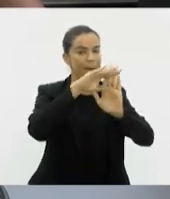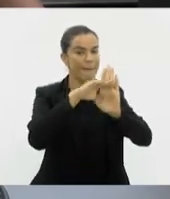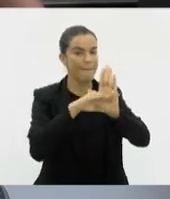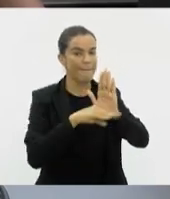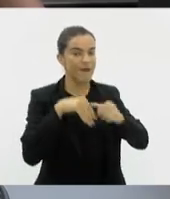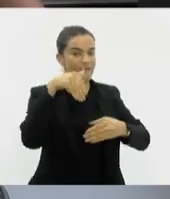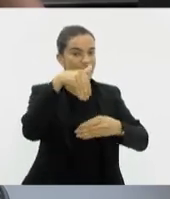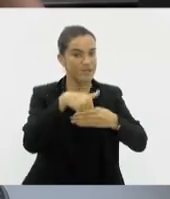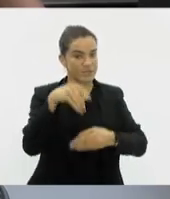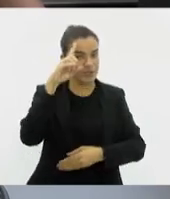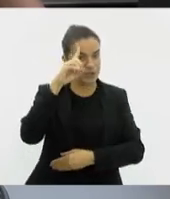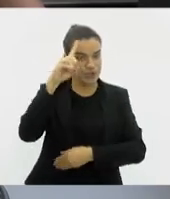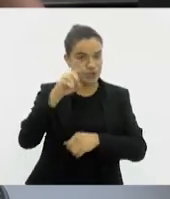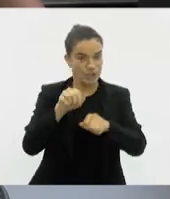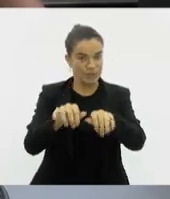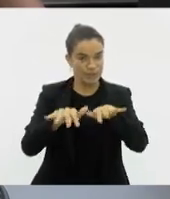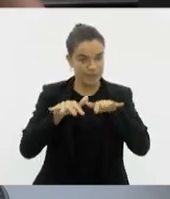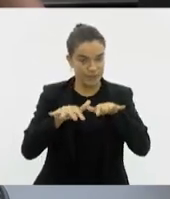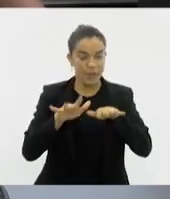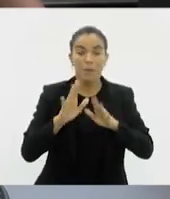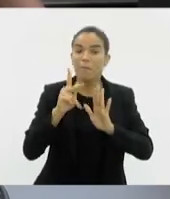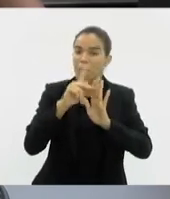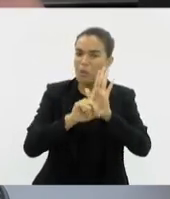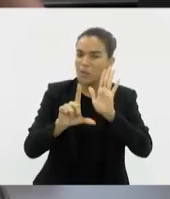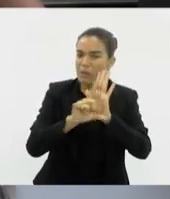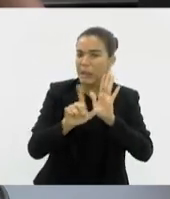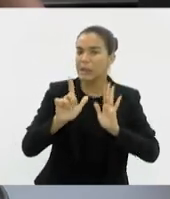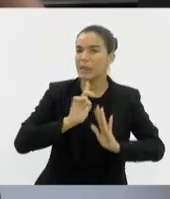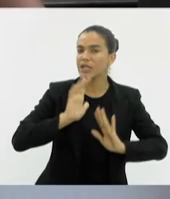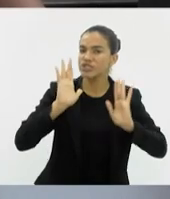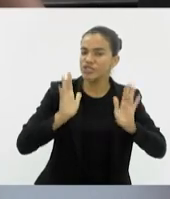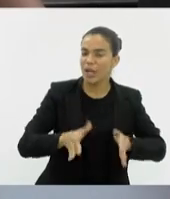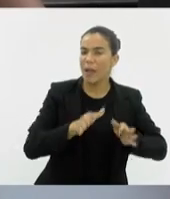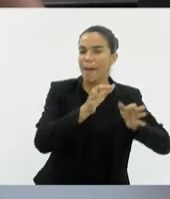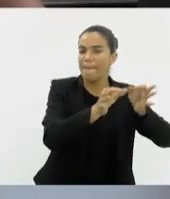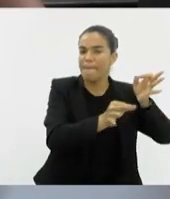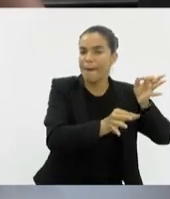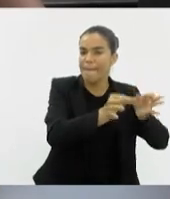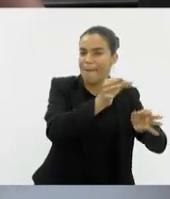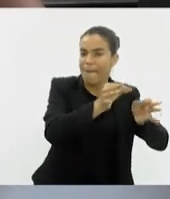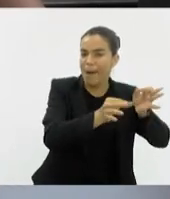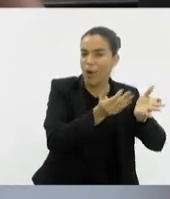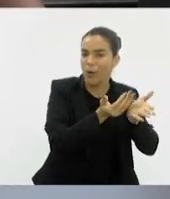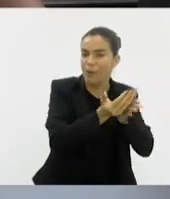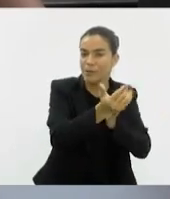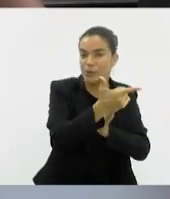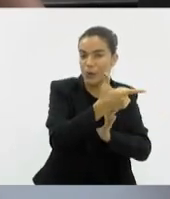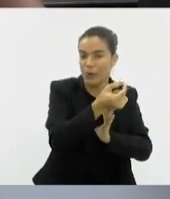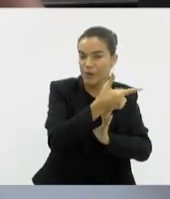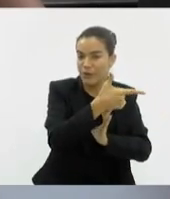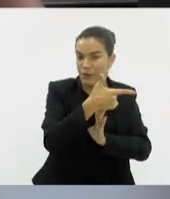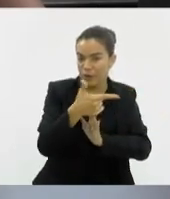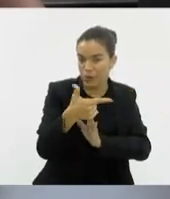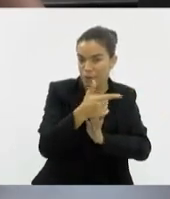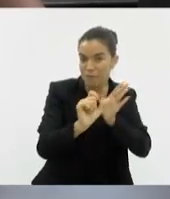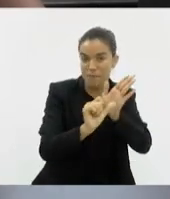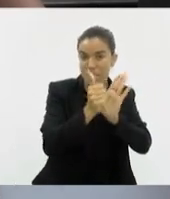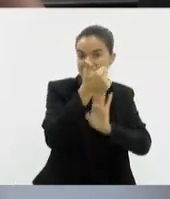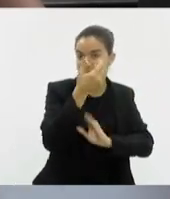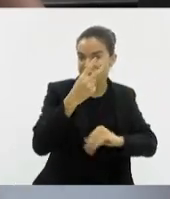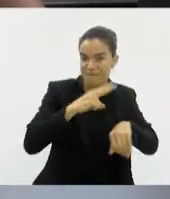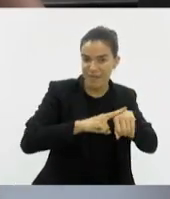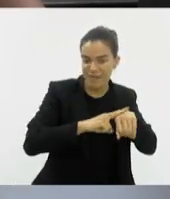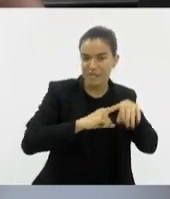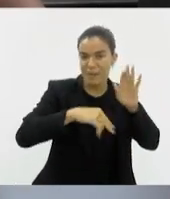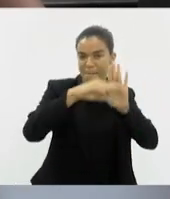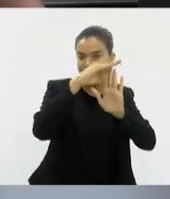meu projeto de lei, né, ele tem toda uma tramitação desde 2022. Ele entrou pela primeira vez na ordem do